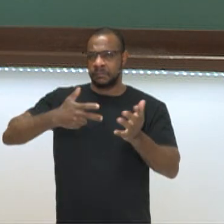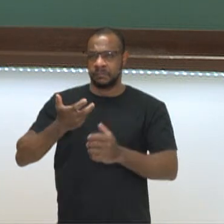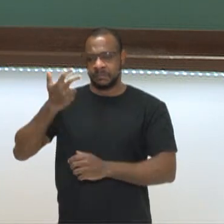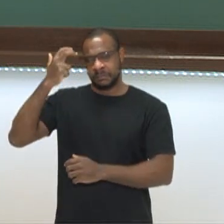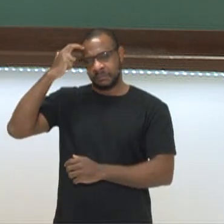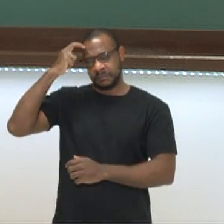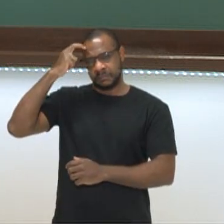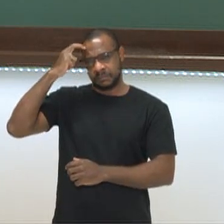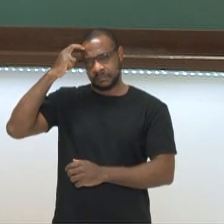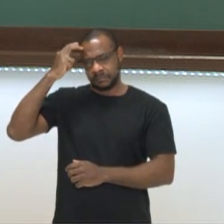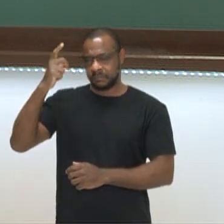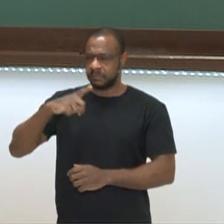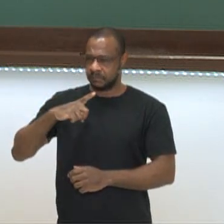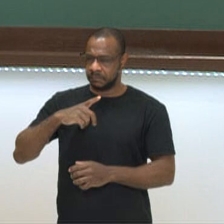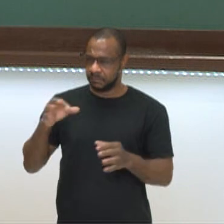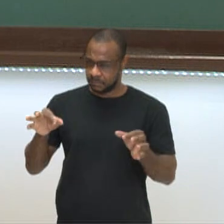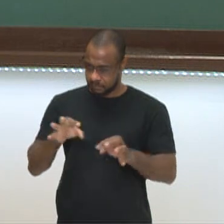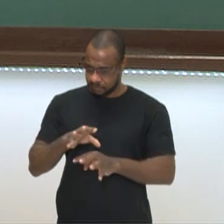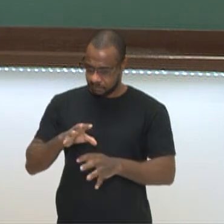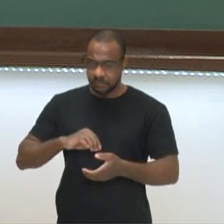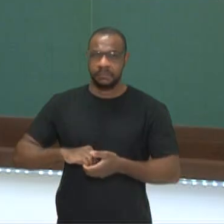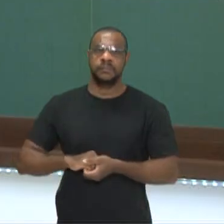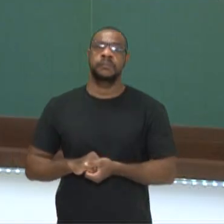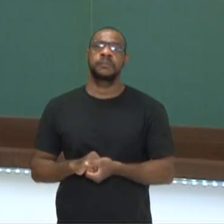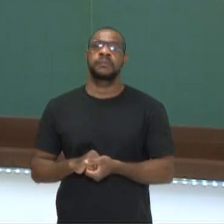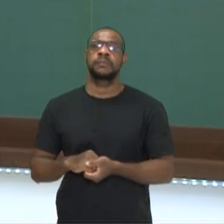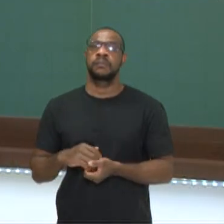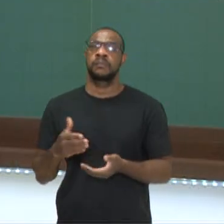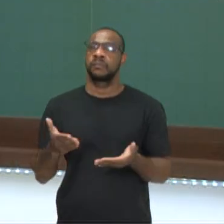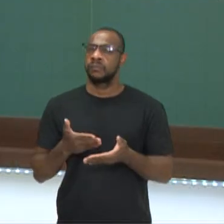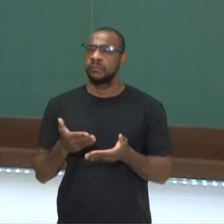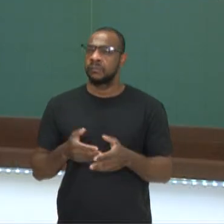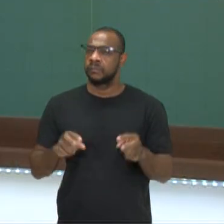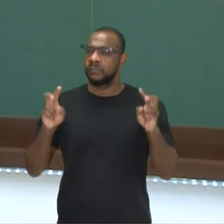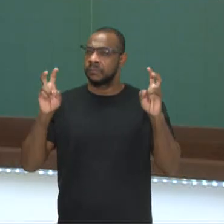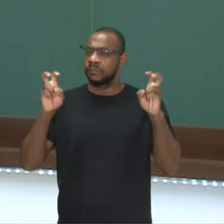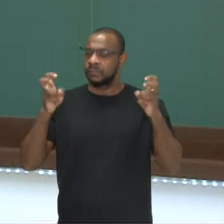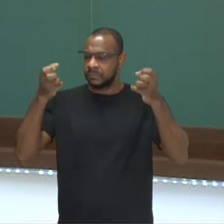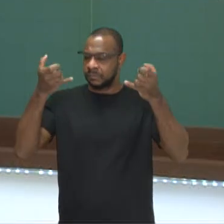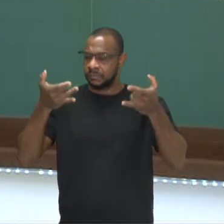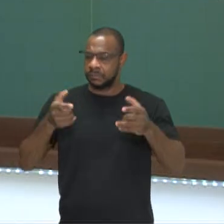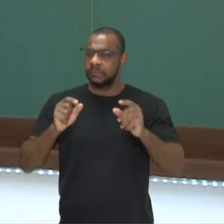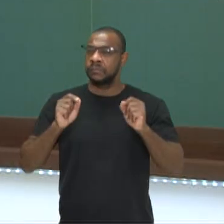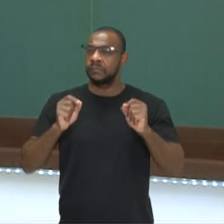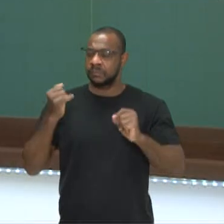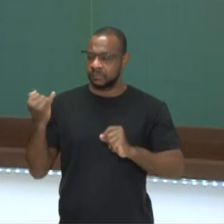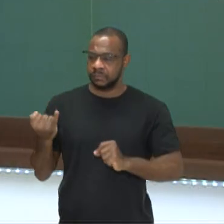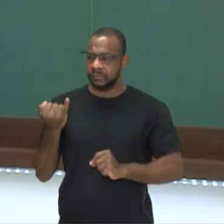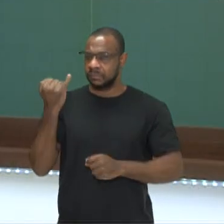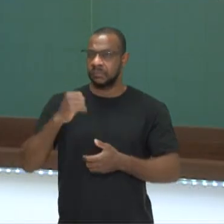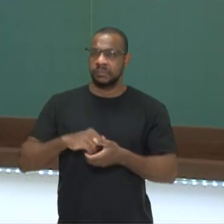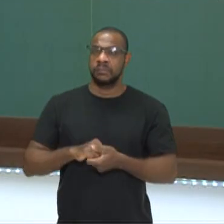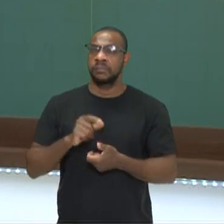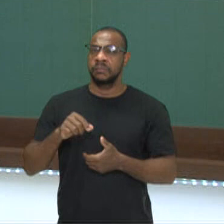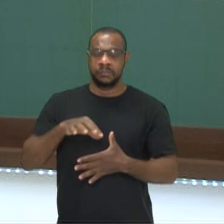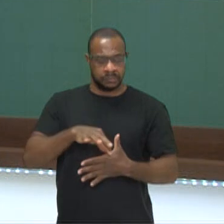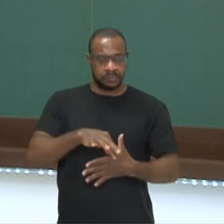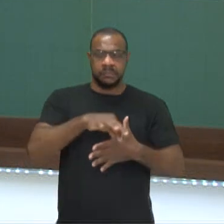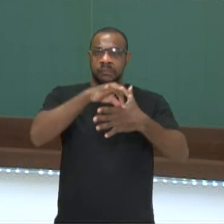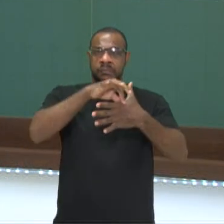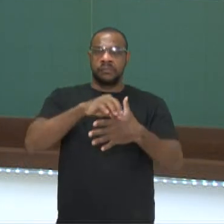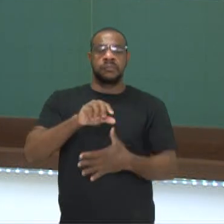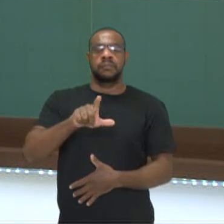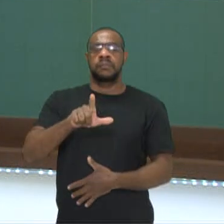e religiosa? Bem, hoje vamos falar de um tema bastante importante, que são os líderes religiosos.